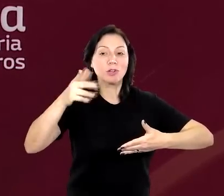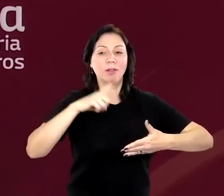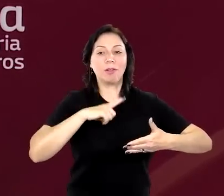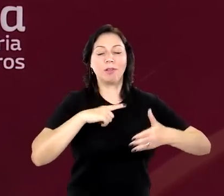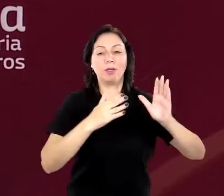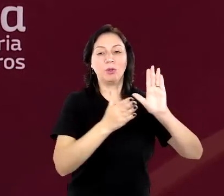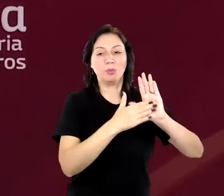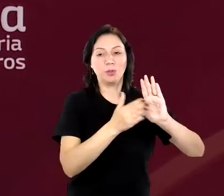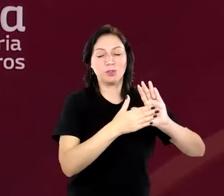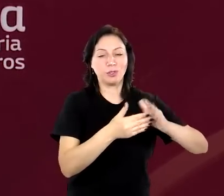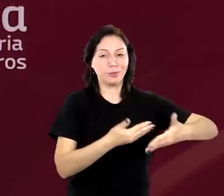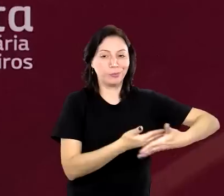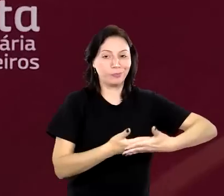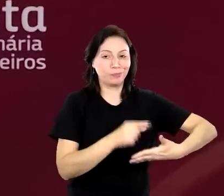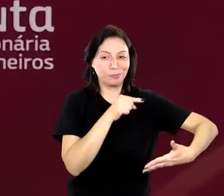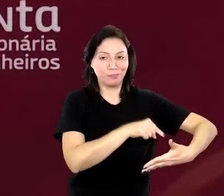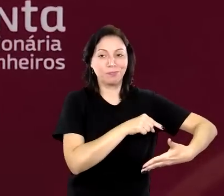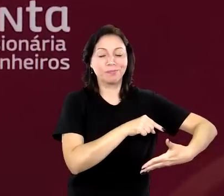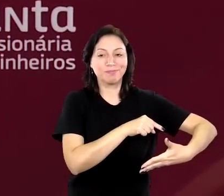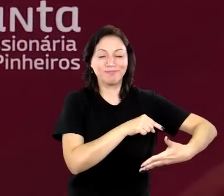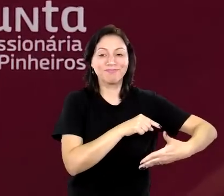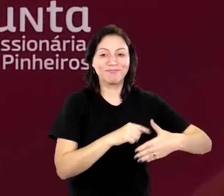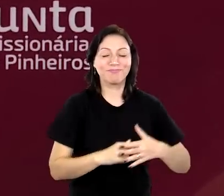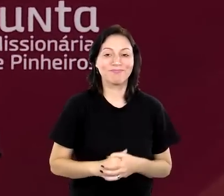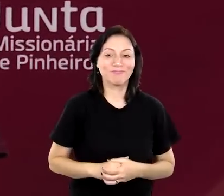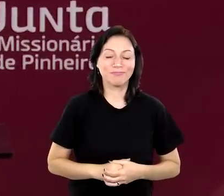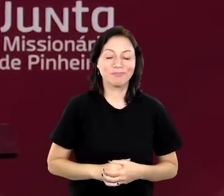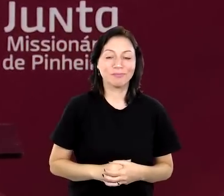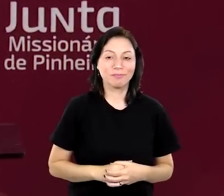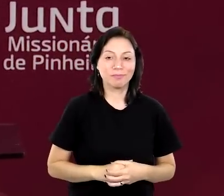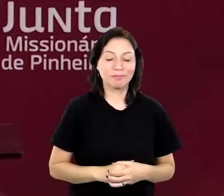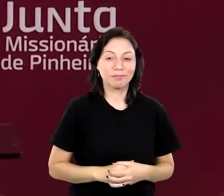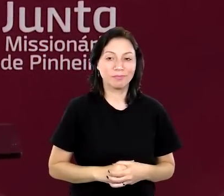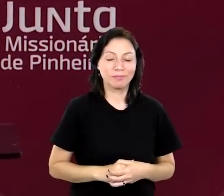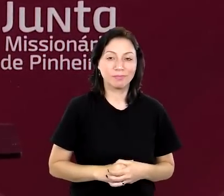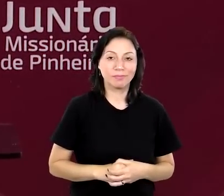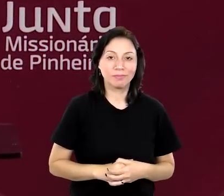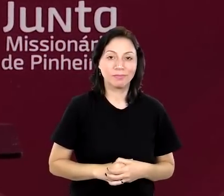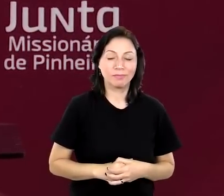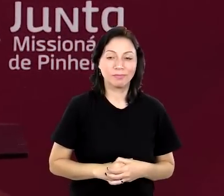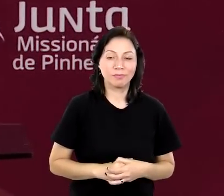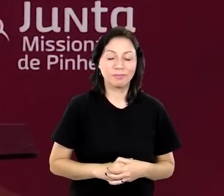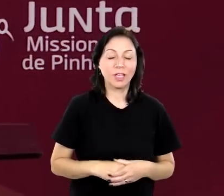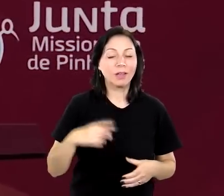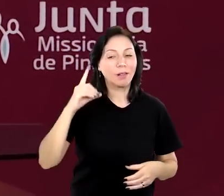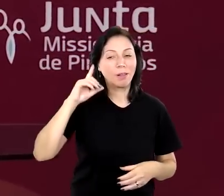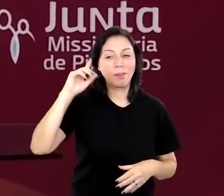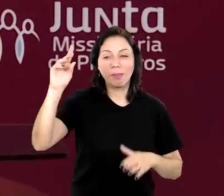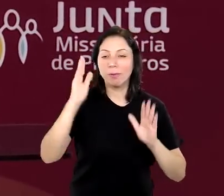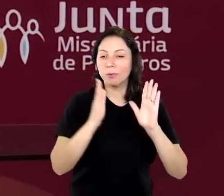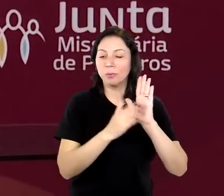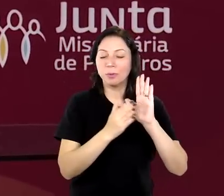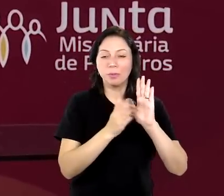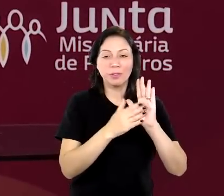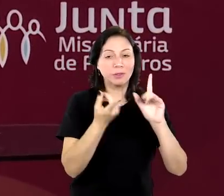Quando uma criança nasce, quando um ser é gerado por Deus, pode ter certeza que Deus tem um plano, que Deus tem um